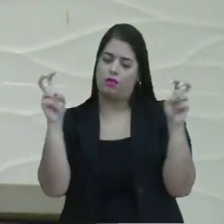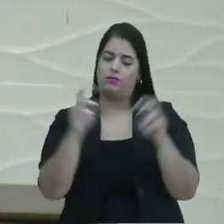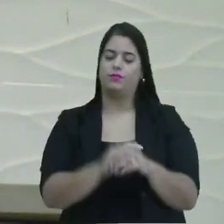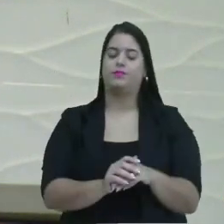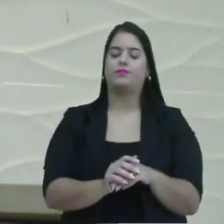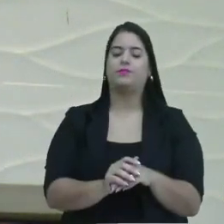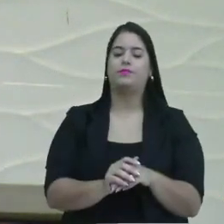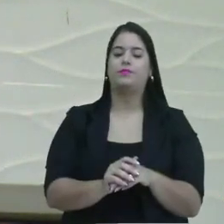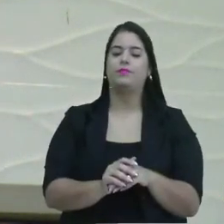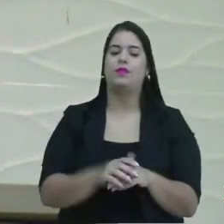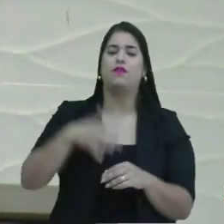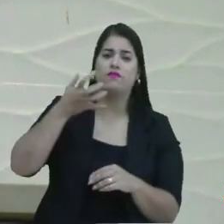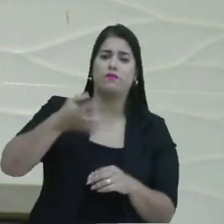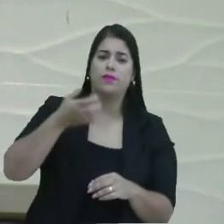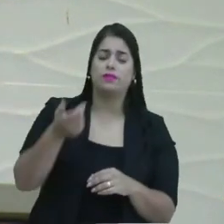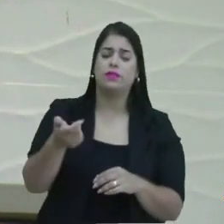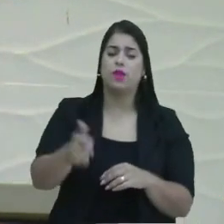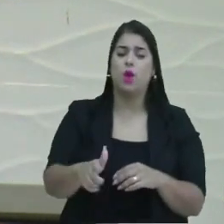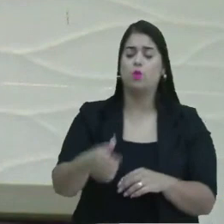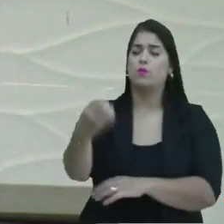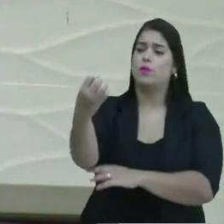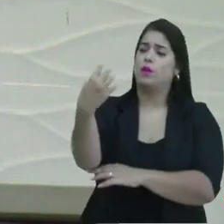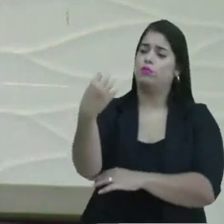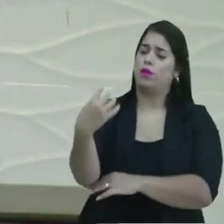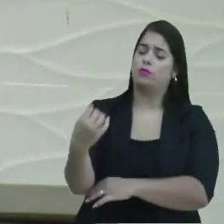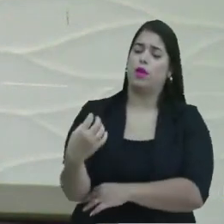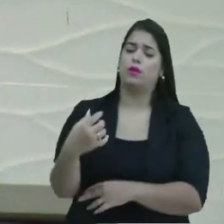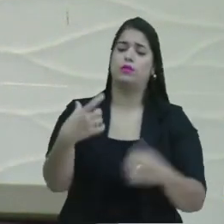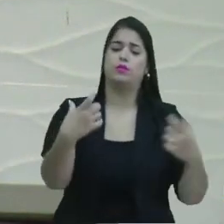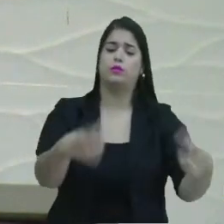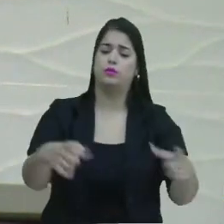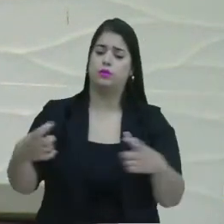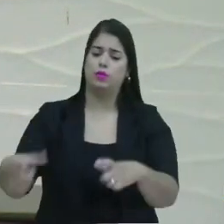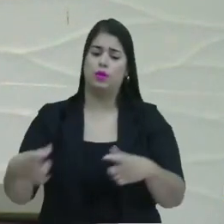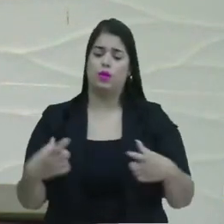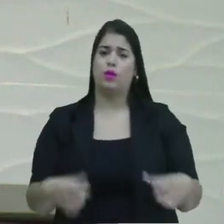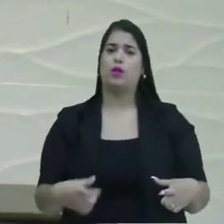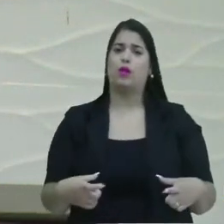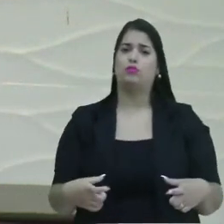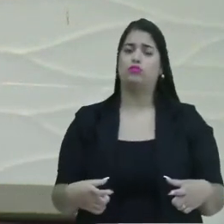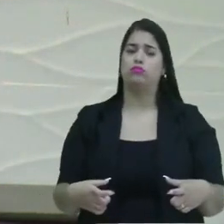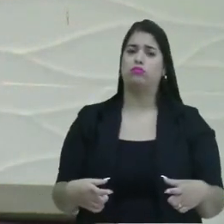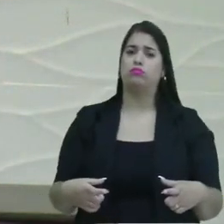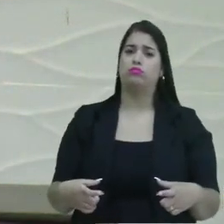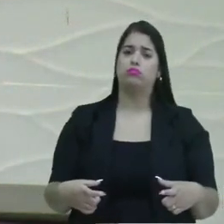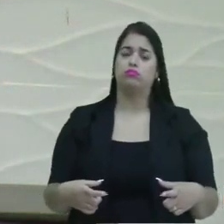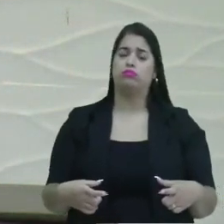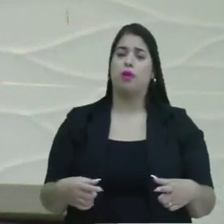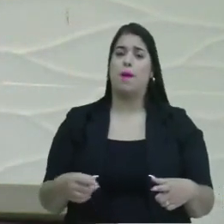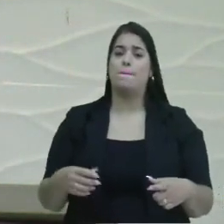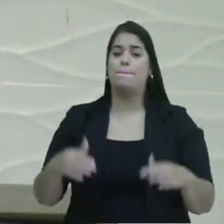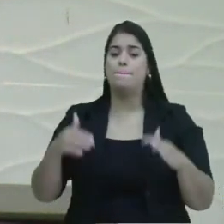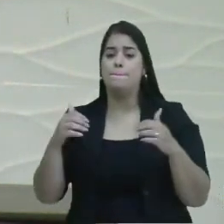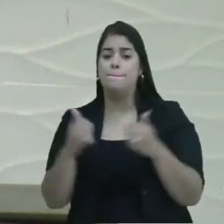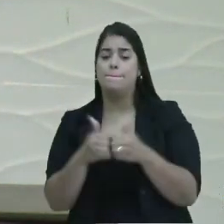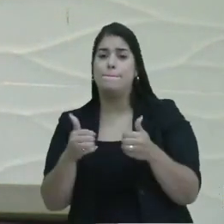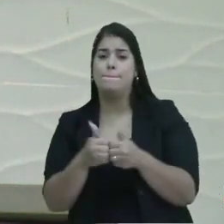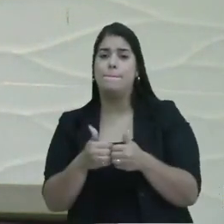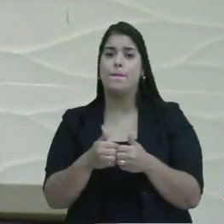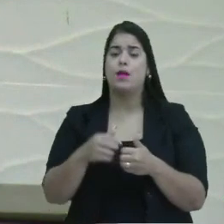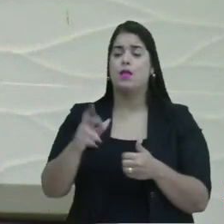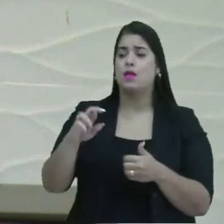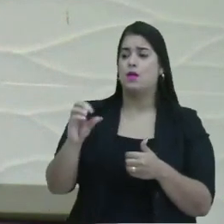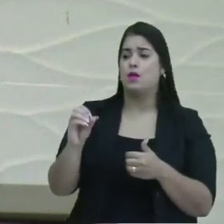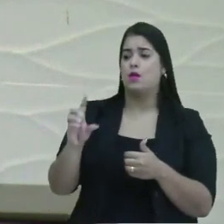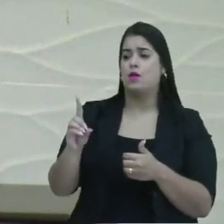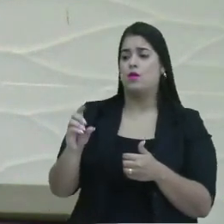mais uma vez dos semáforos nas localidades ali do cruzamento entre a rodoviária, a rua Doutor João Valença, porque